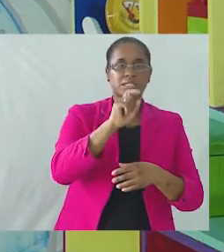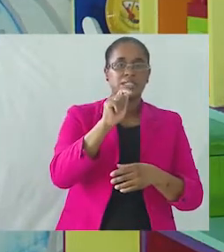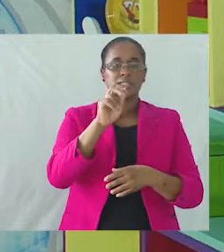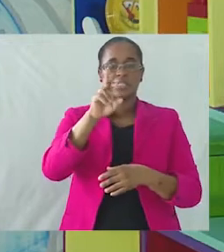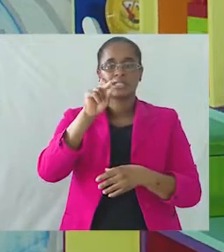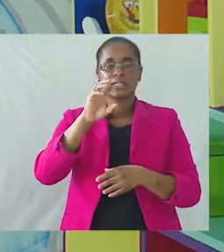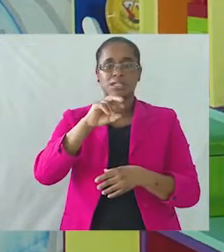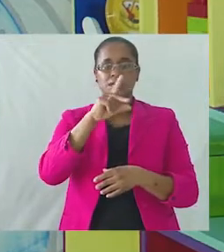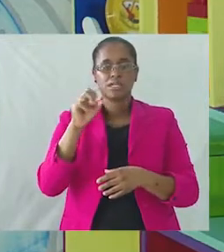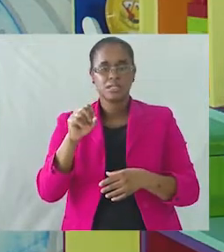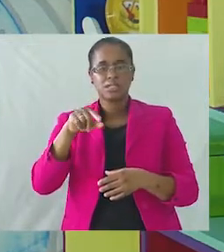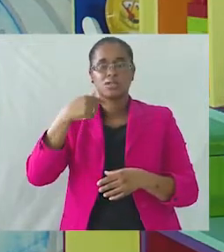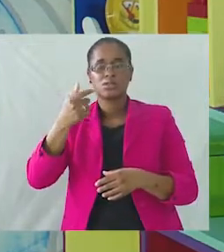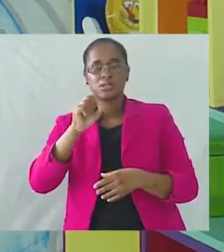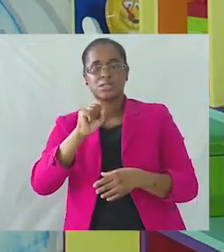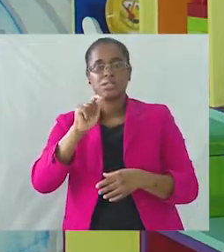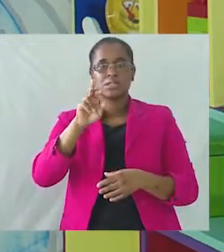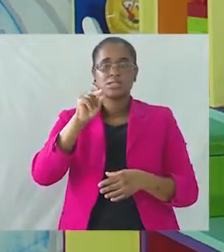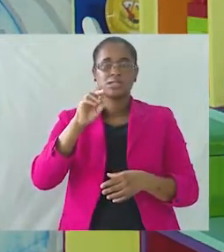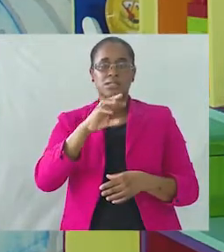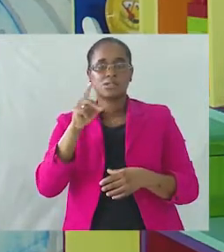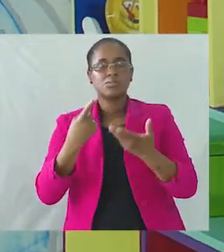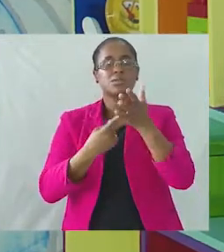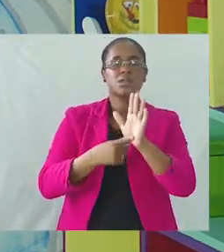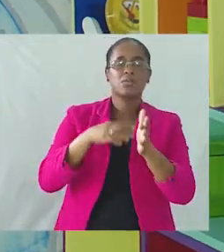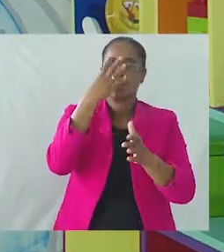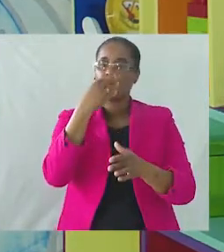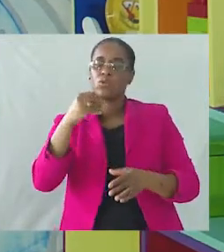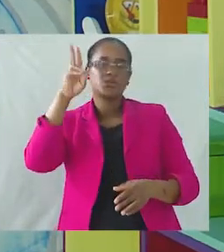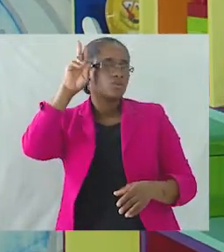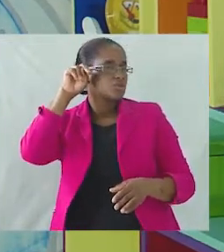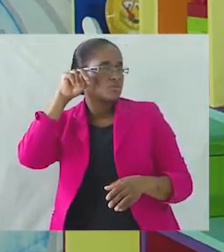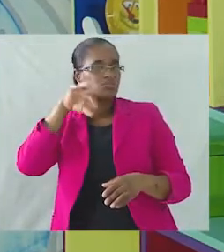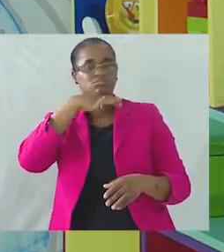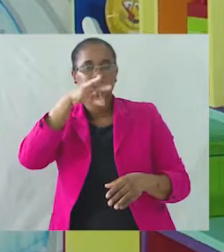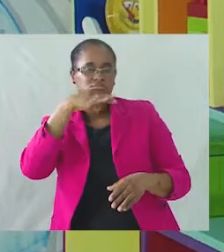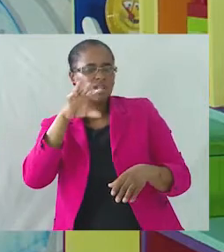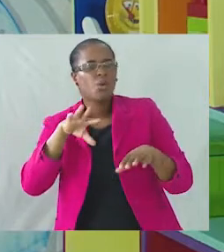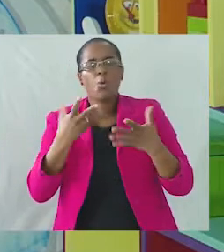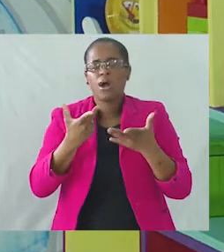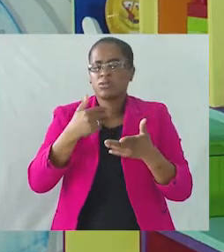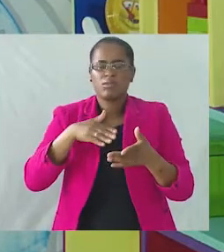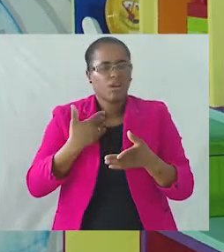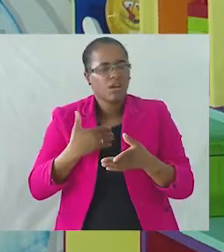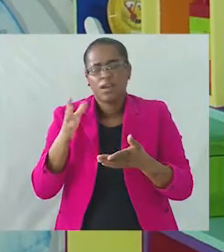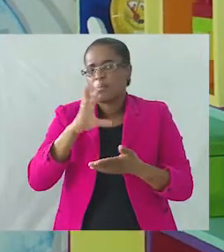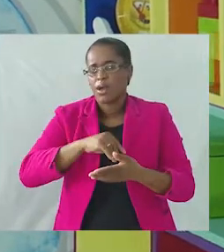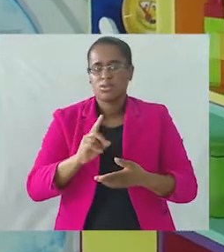Cebinho, vamos contá-lo até quando não pudermos mais. Portanto, vai estar